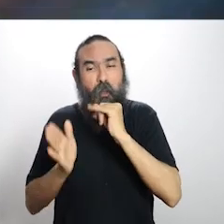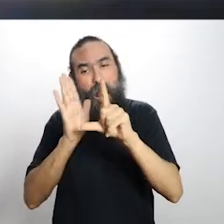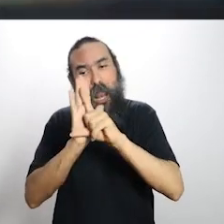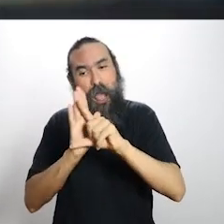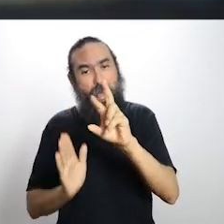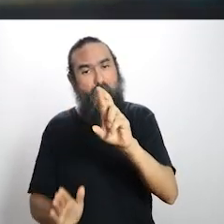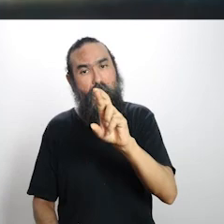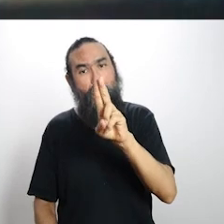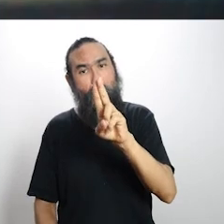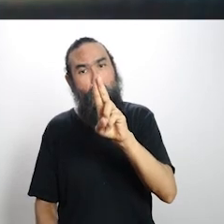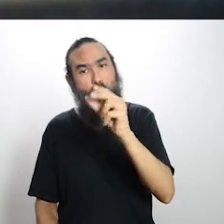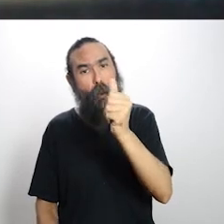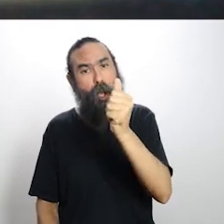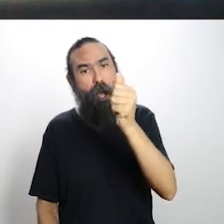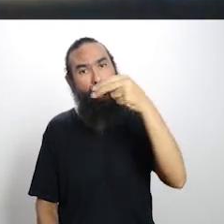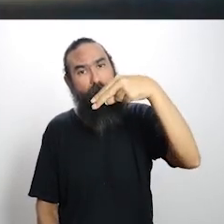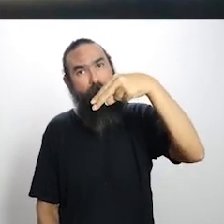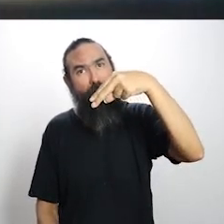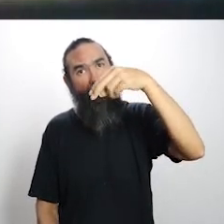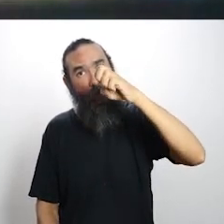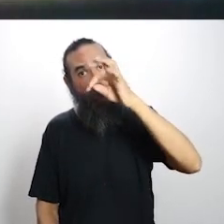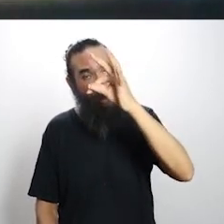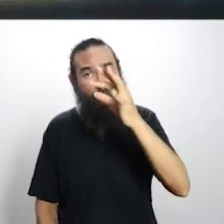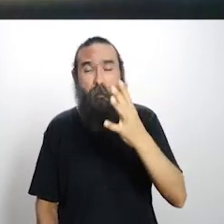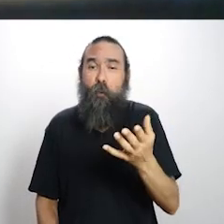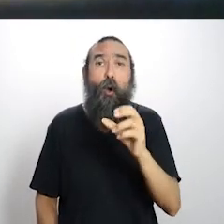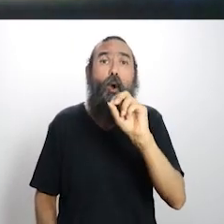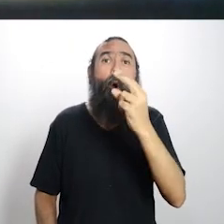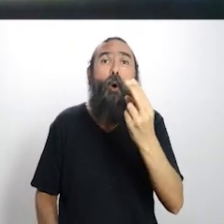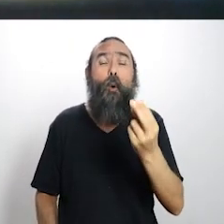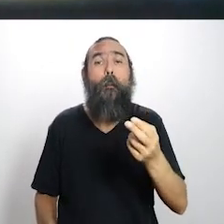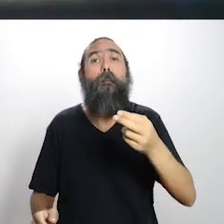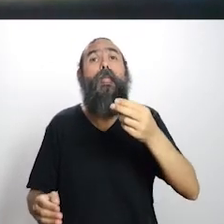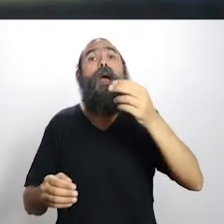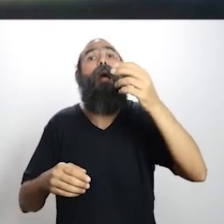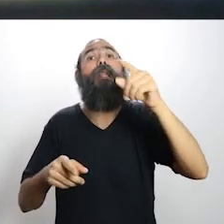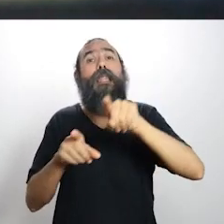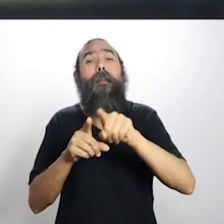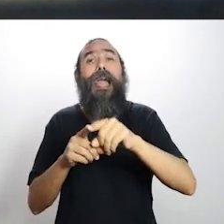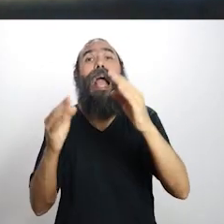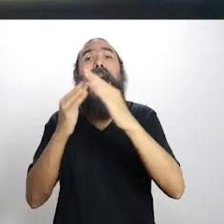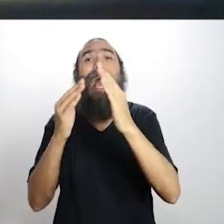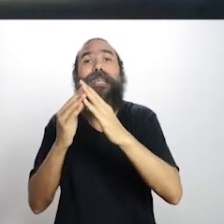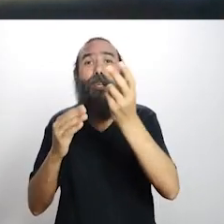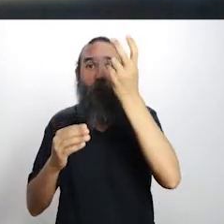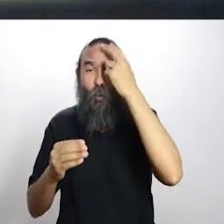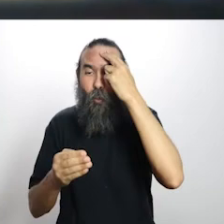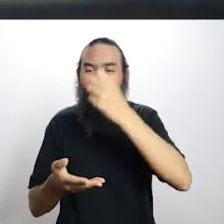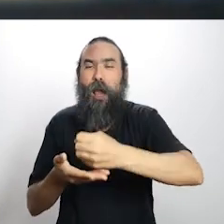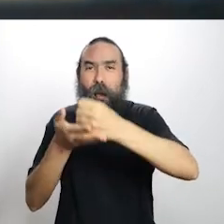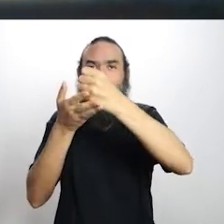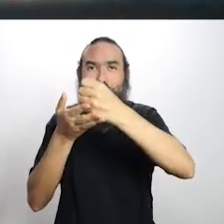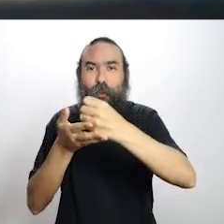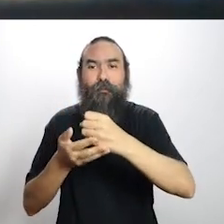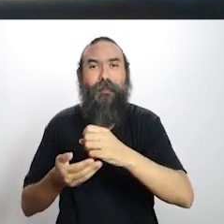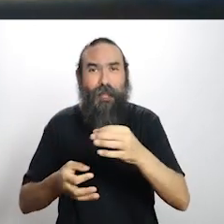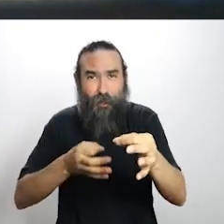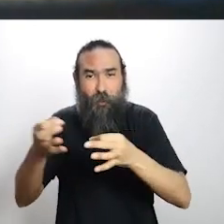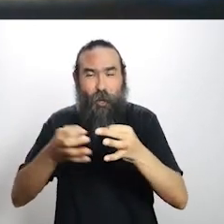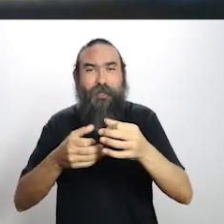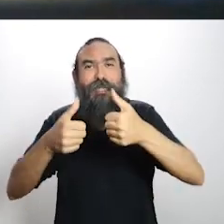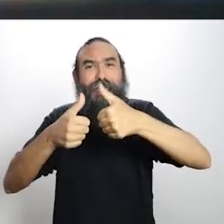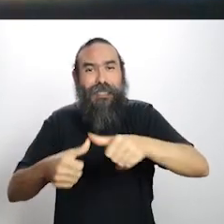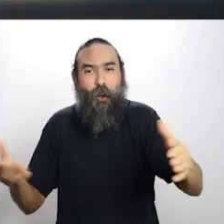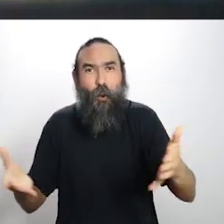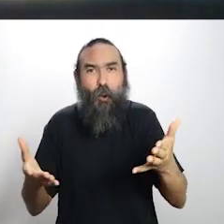editais dos pontos de cultura como vinham acontecendo. E esses projetos, todos eles foram paralisados muito por não haver condições